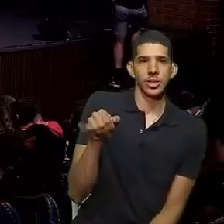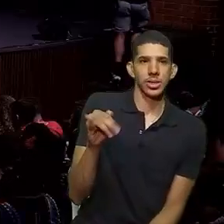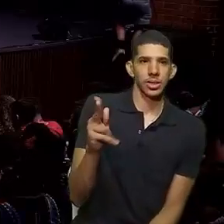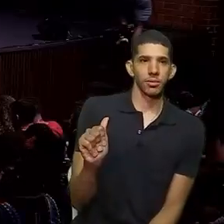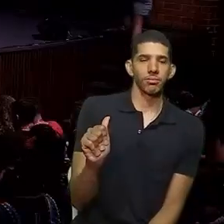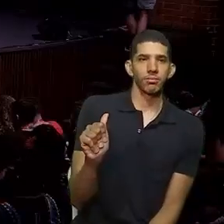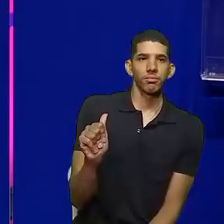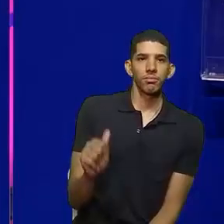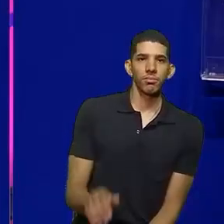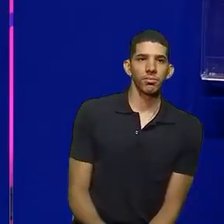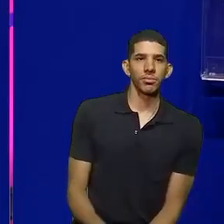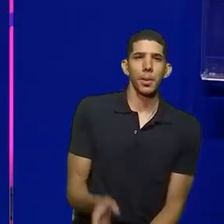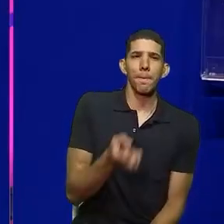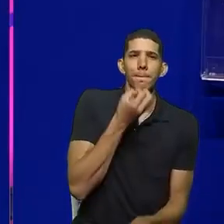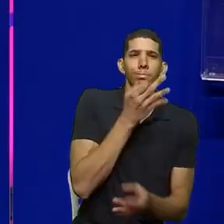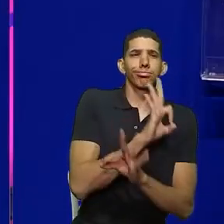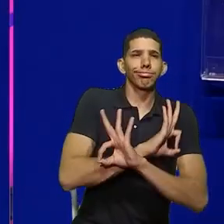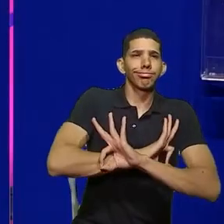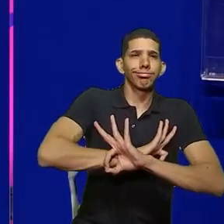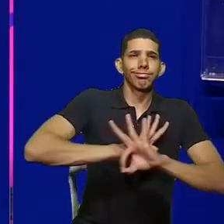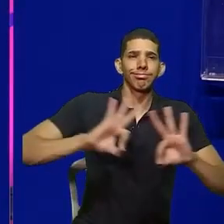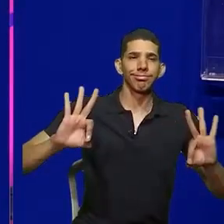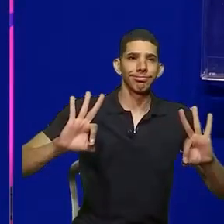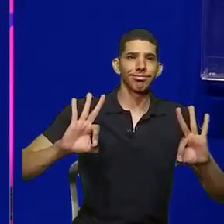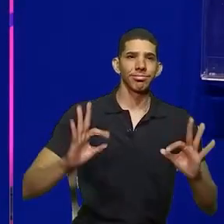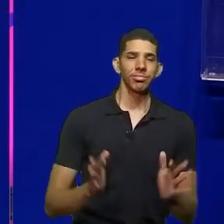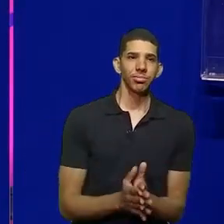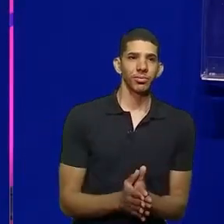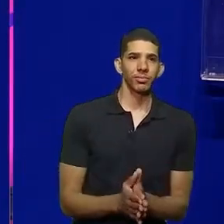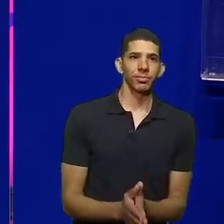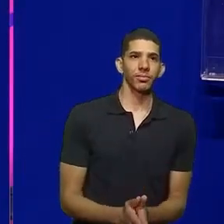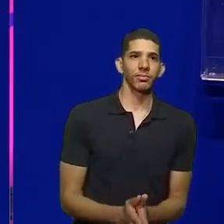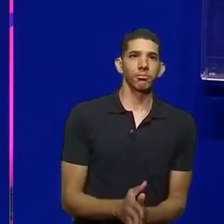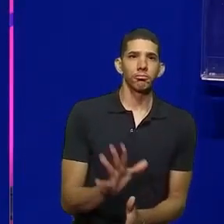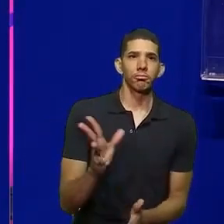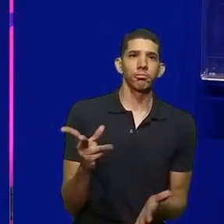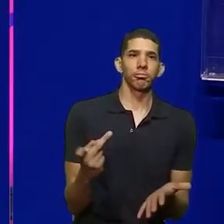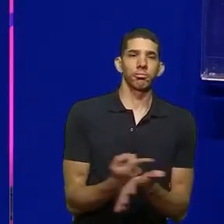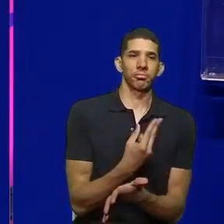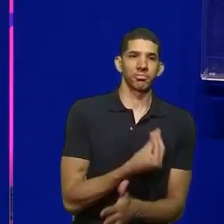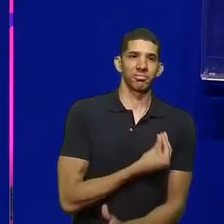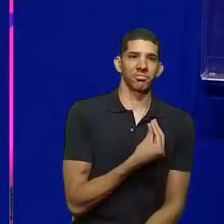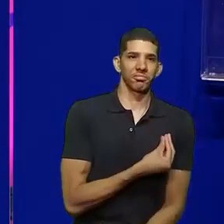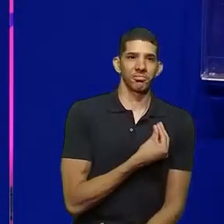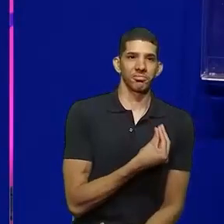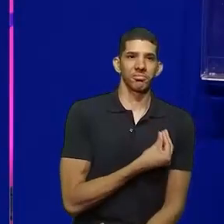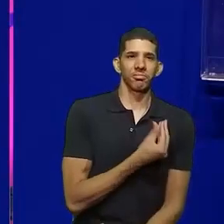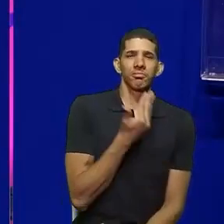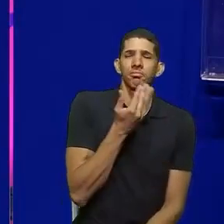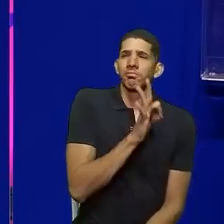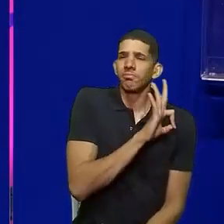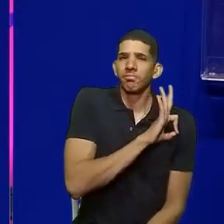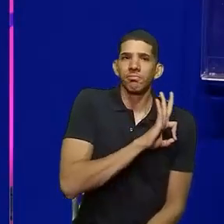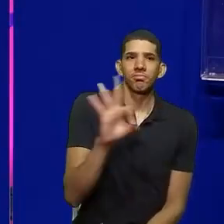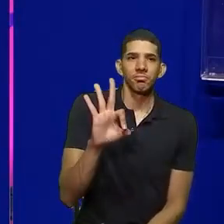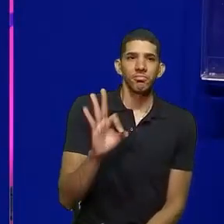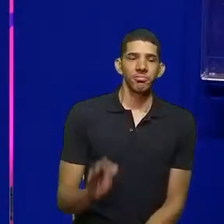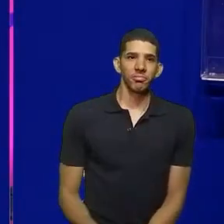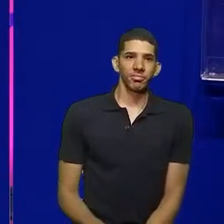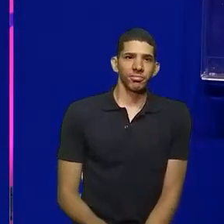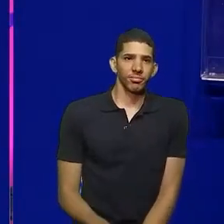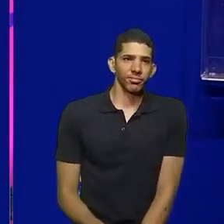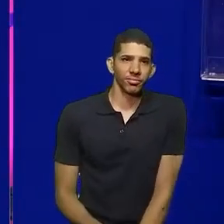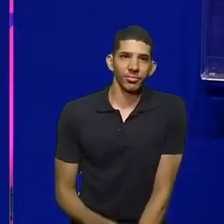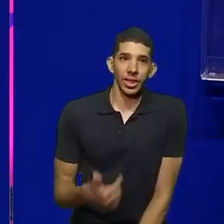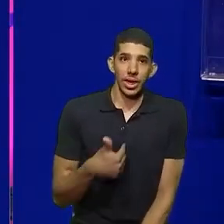muito bom ter passado tudo o que eu passei, né? E se eu não tivesse passado, é